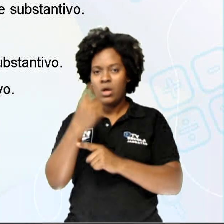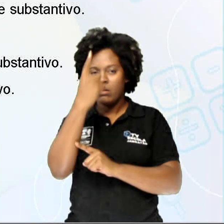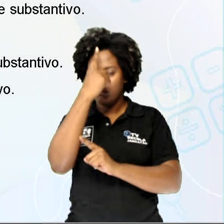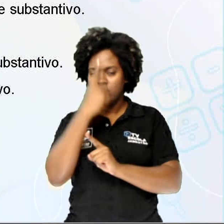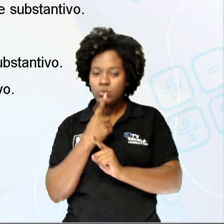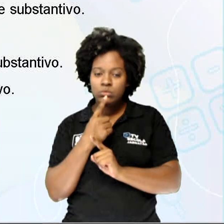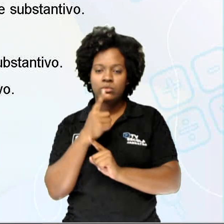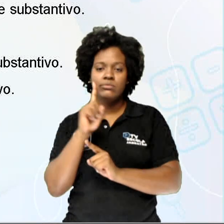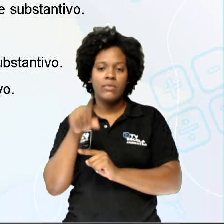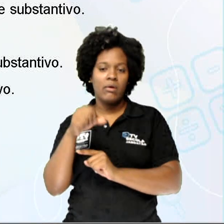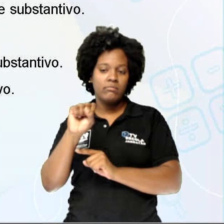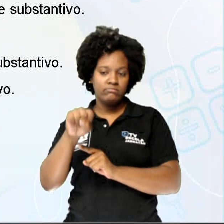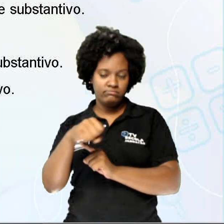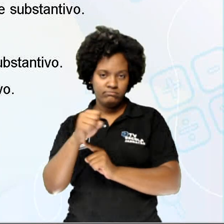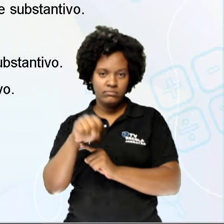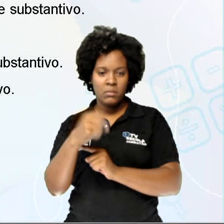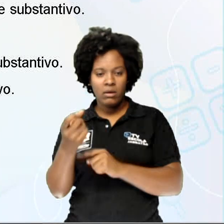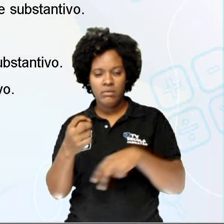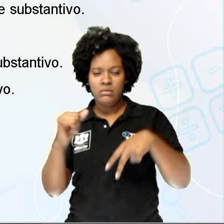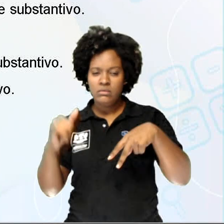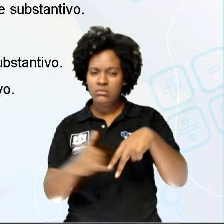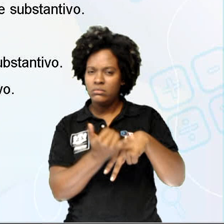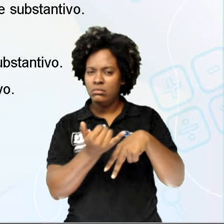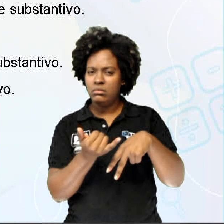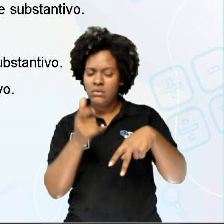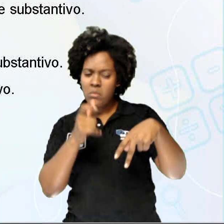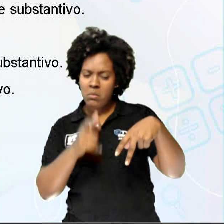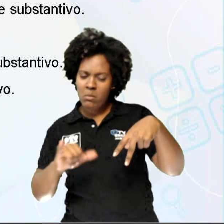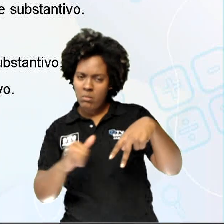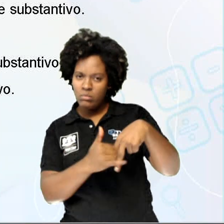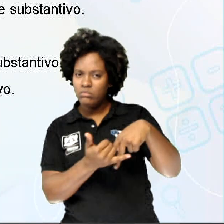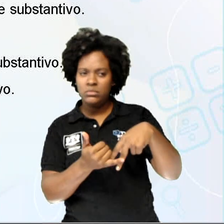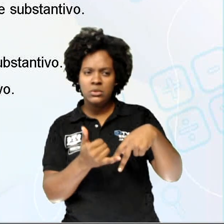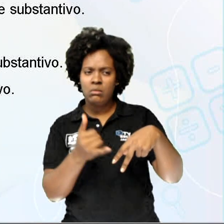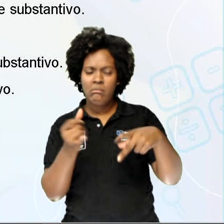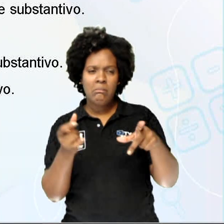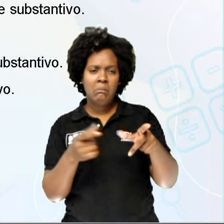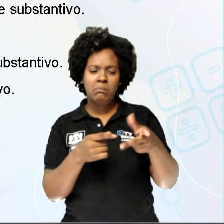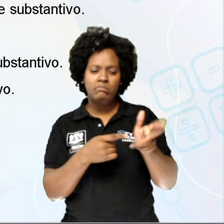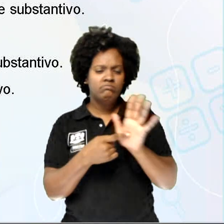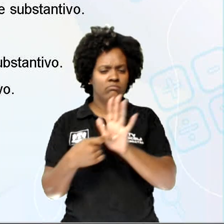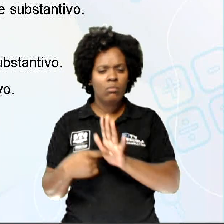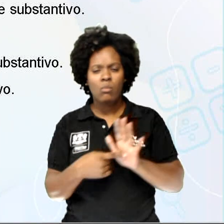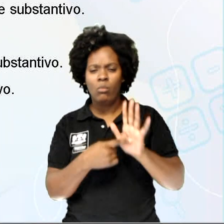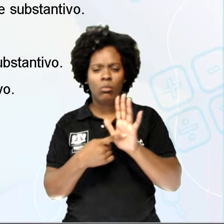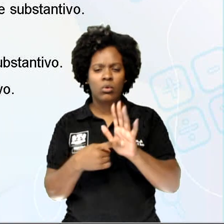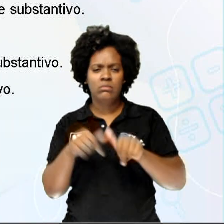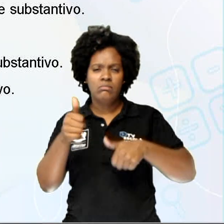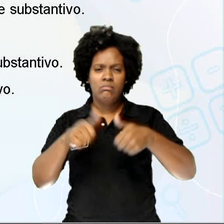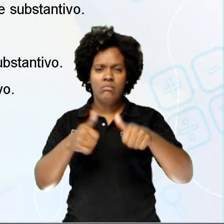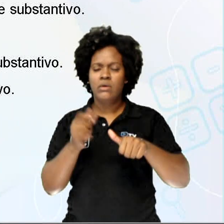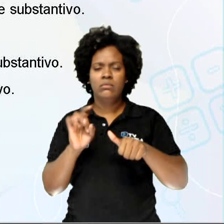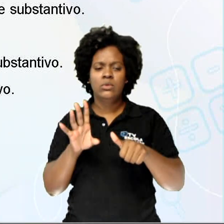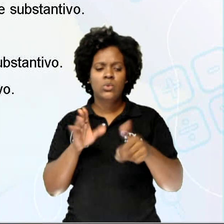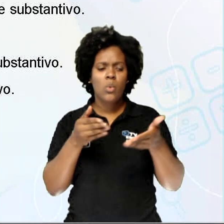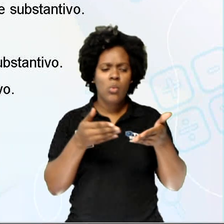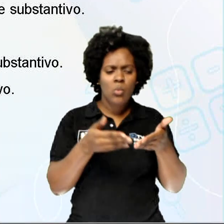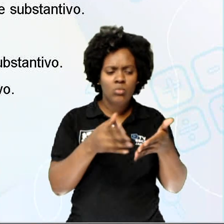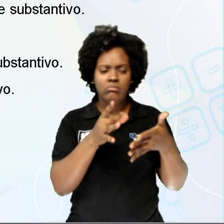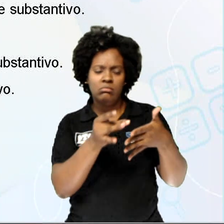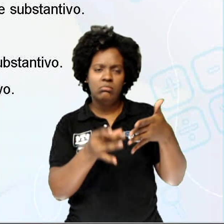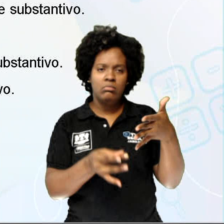mas das vítimas e dos suspeitos não apresentam uma qualidade. É mais uma questão de especificação, né? A letra